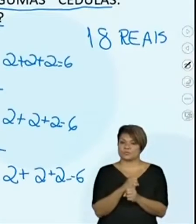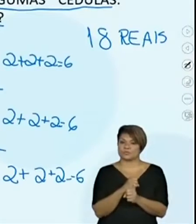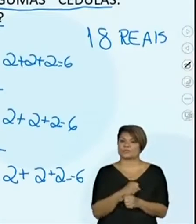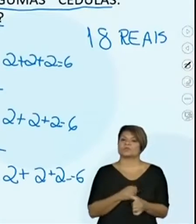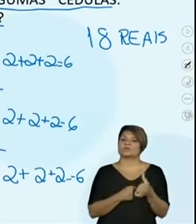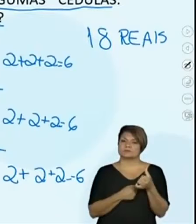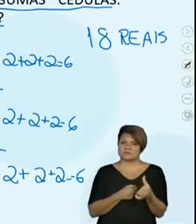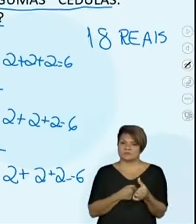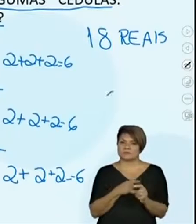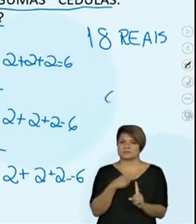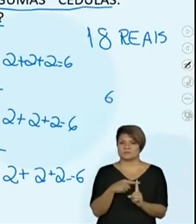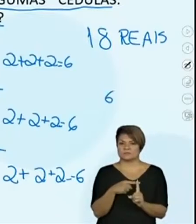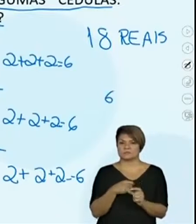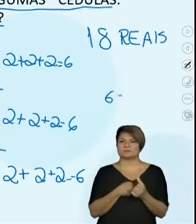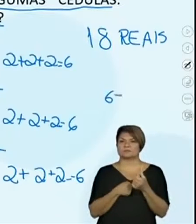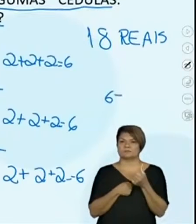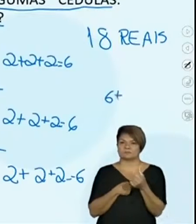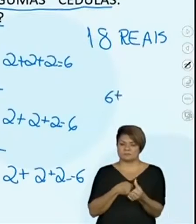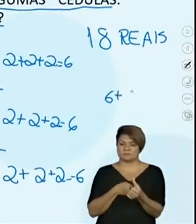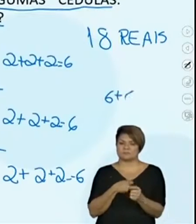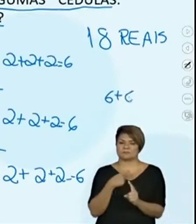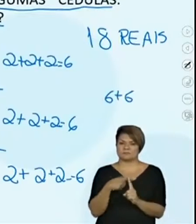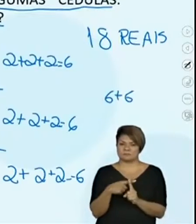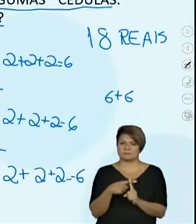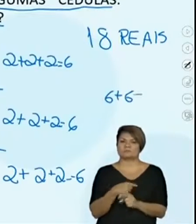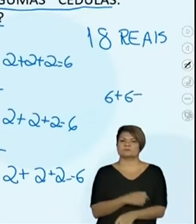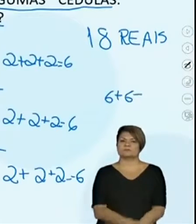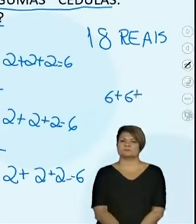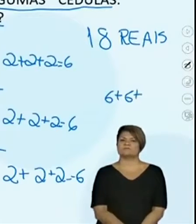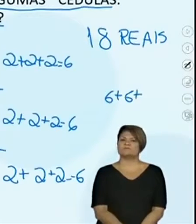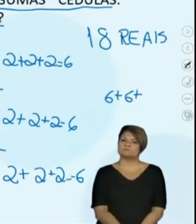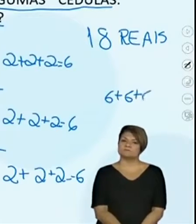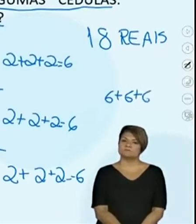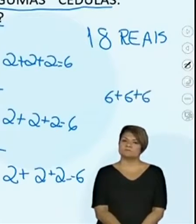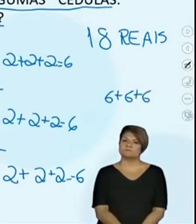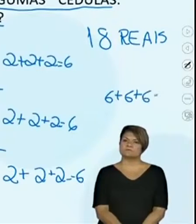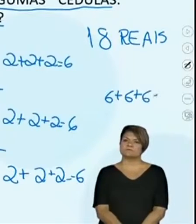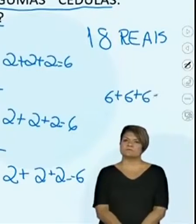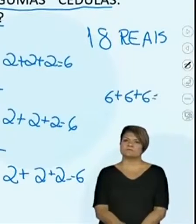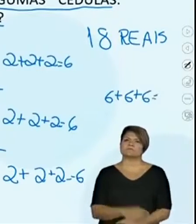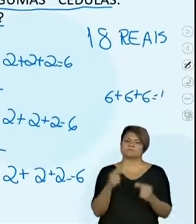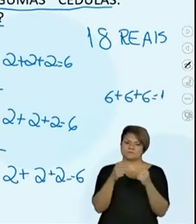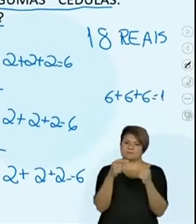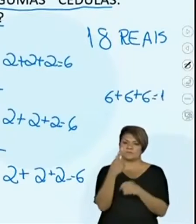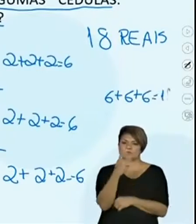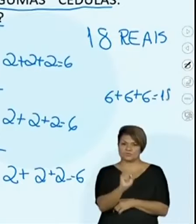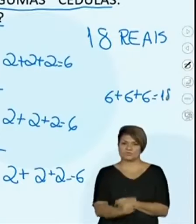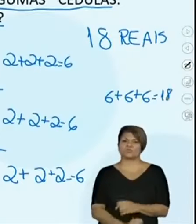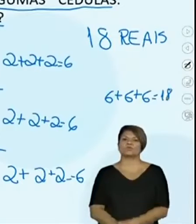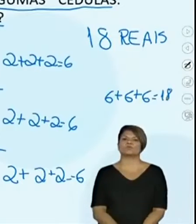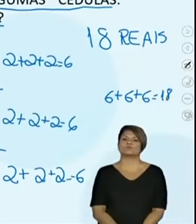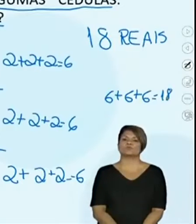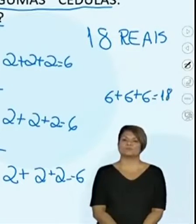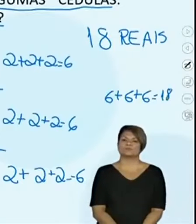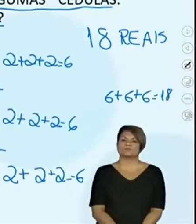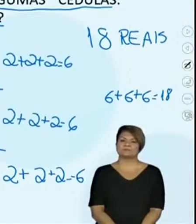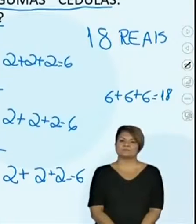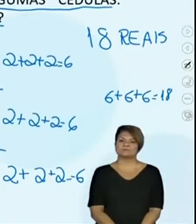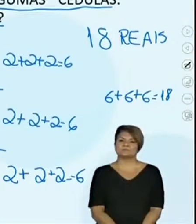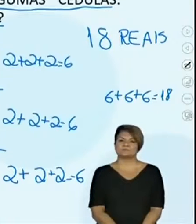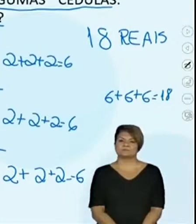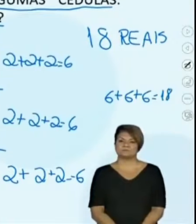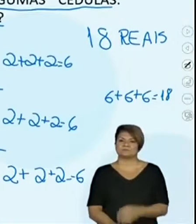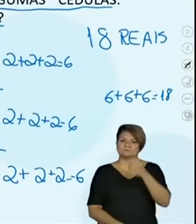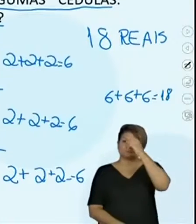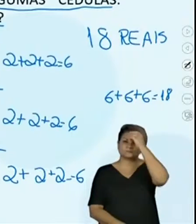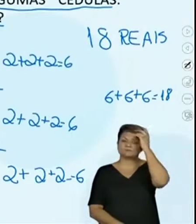ser seis, mais seis, mais seis. 18. 18.